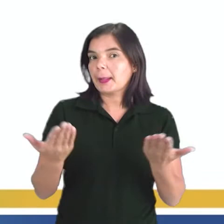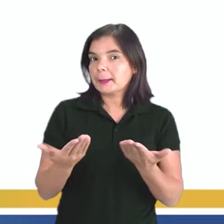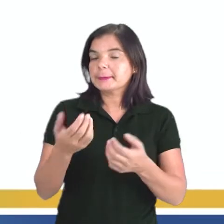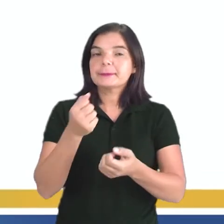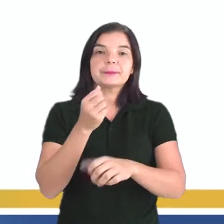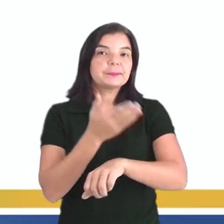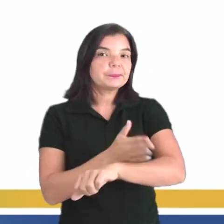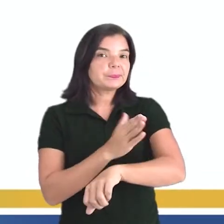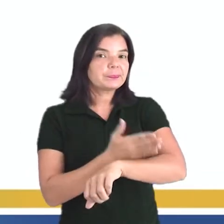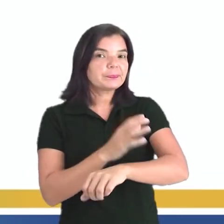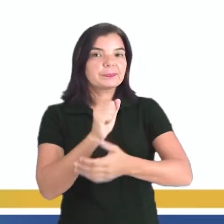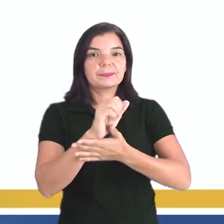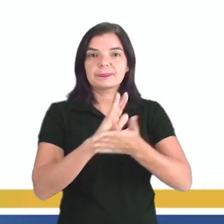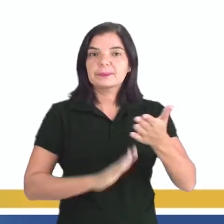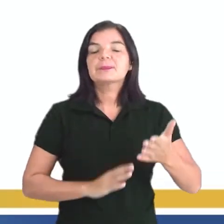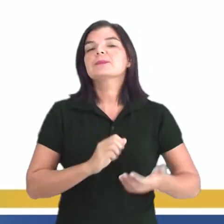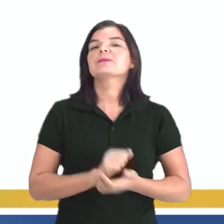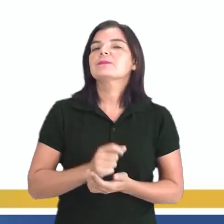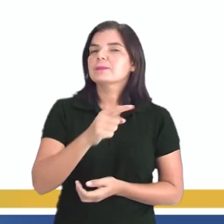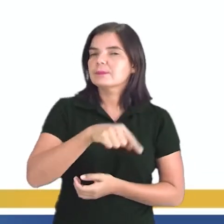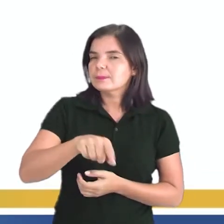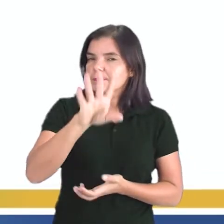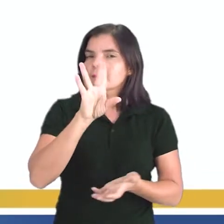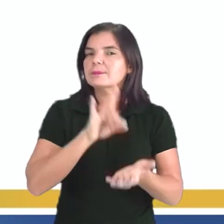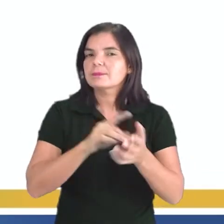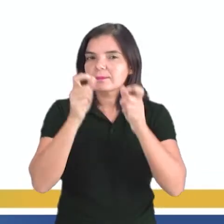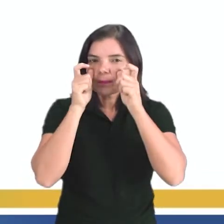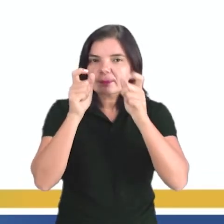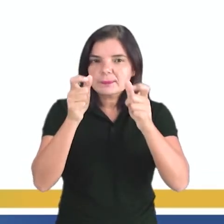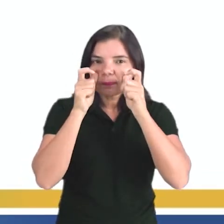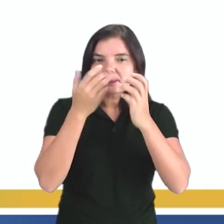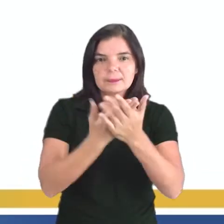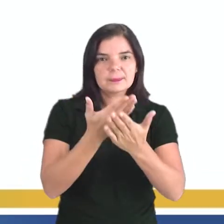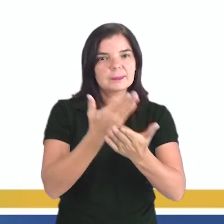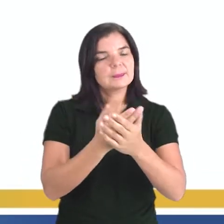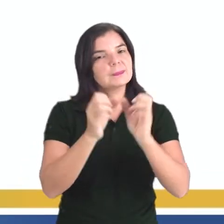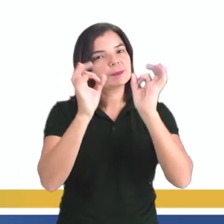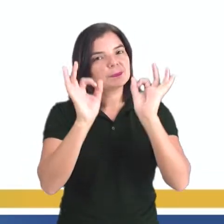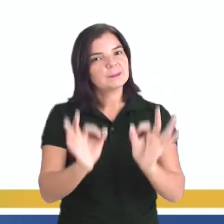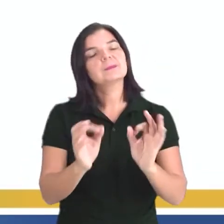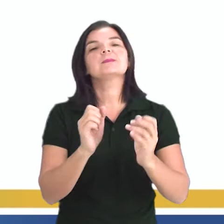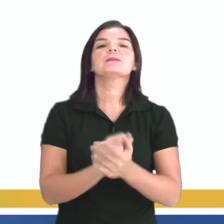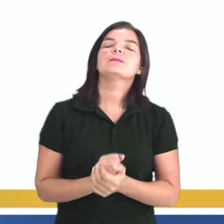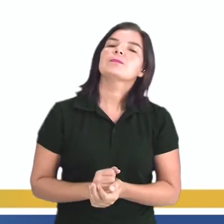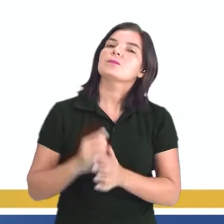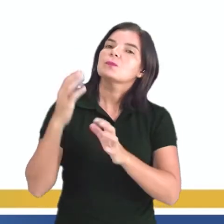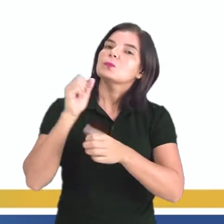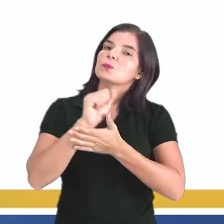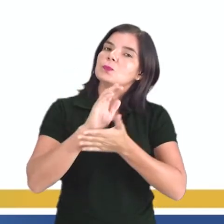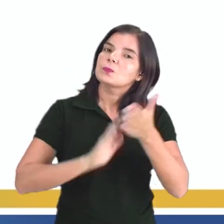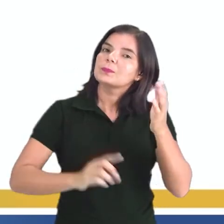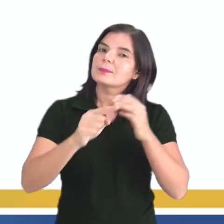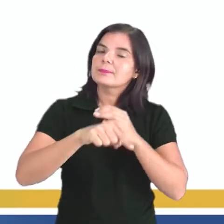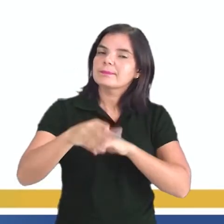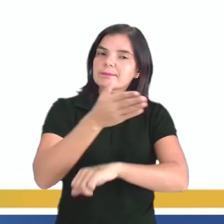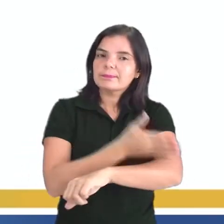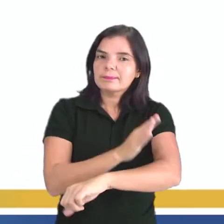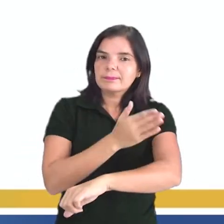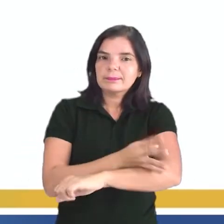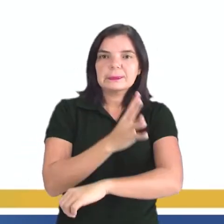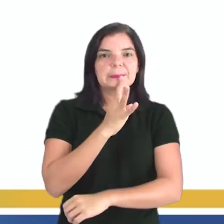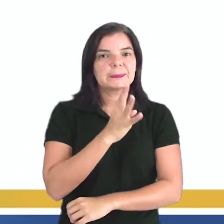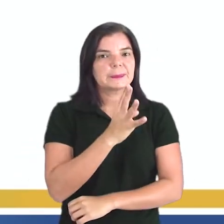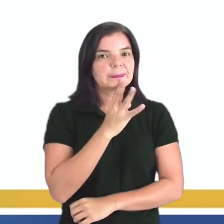Activity time, guys. Hora de ver se vocês realmente estavam aí prestando atenção na nossa aula, certo? Vamos fazer uma atividade para colocar em prática o que